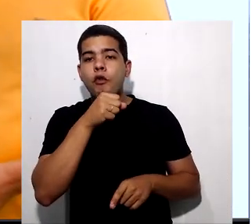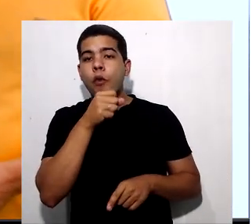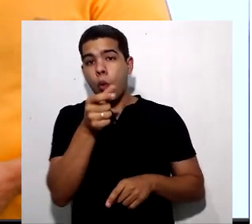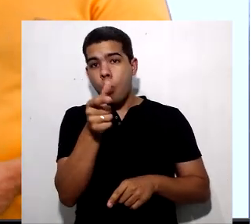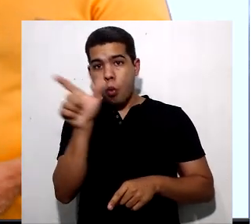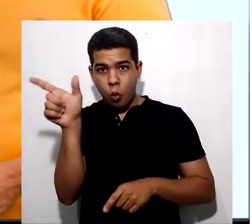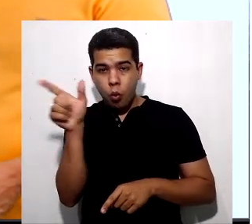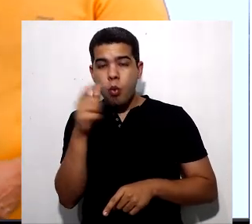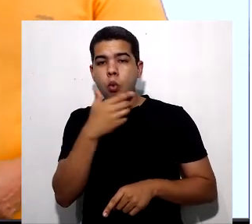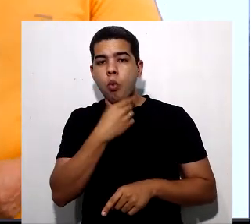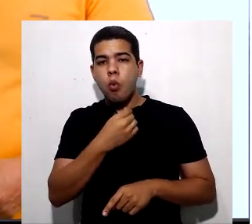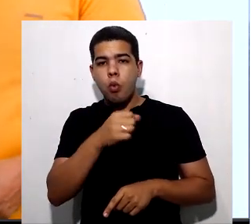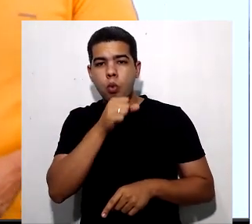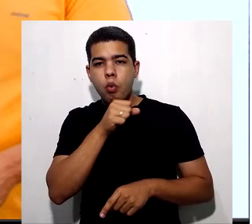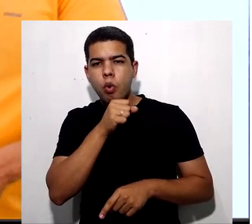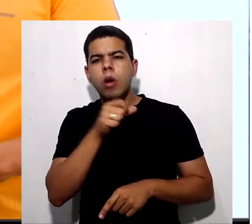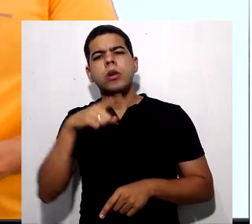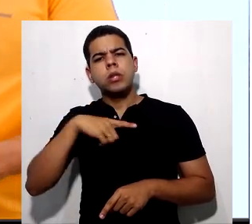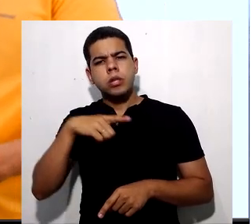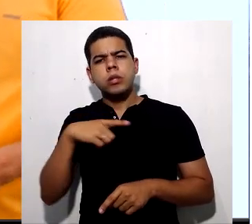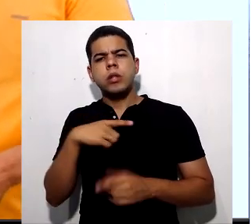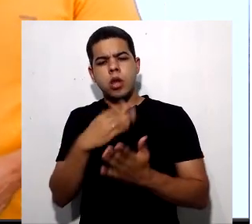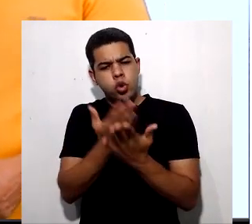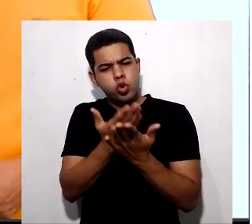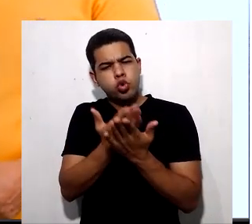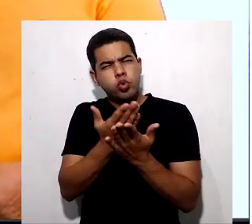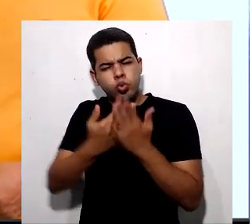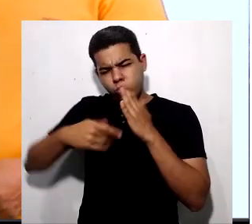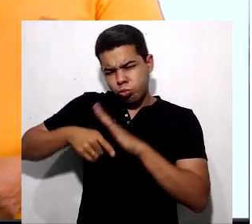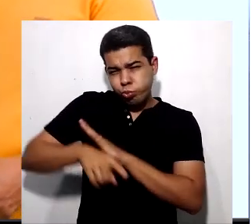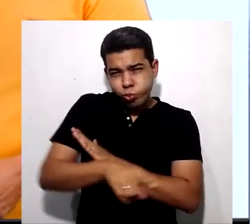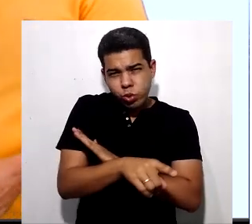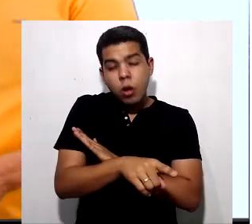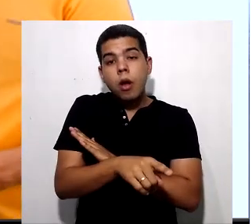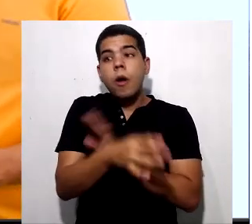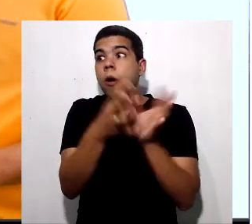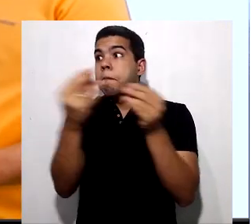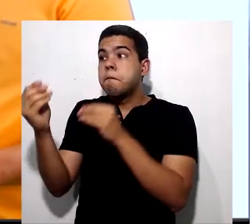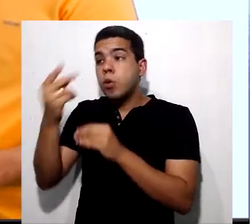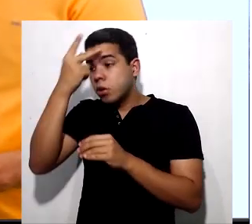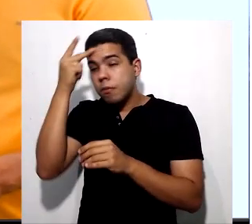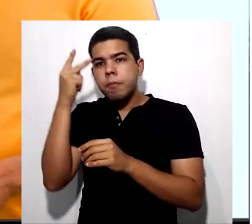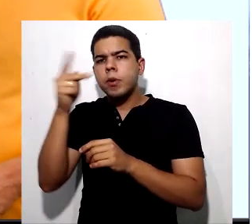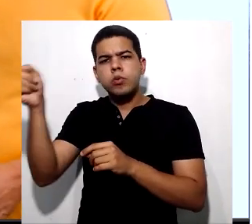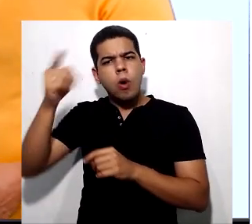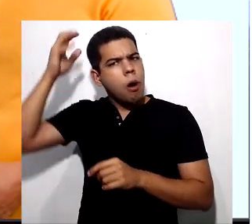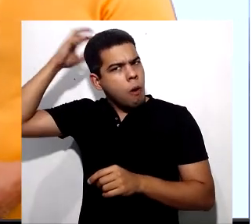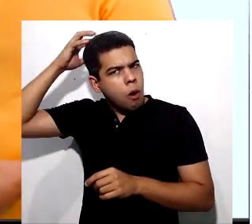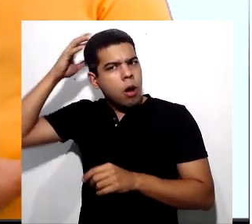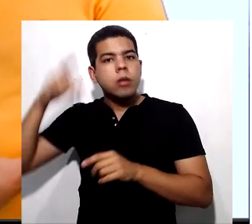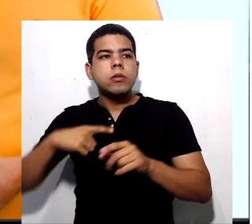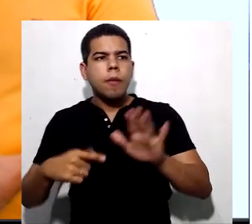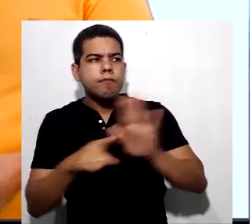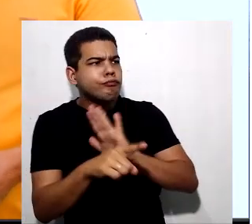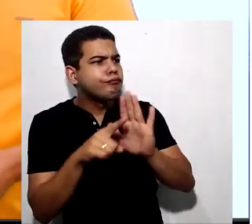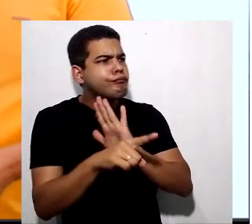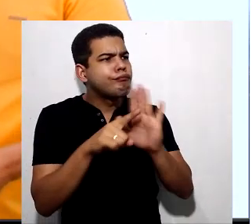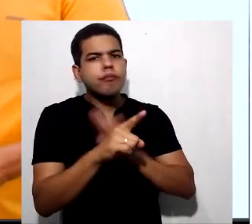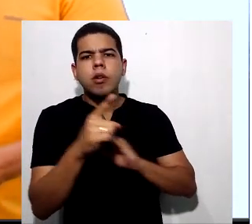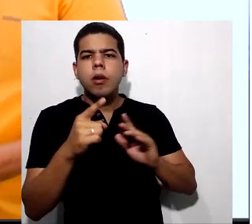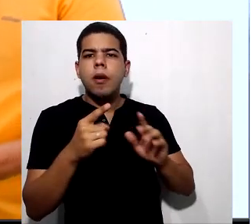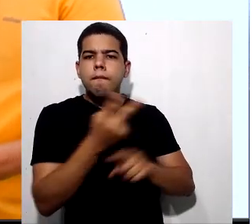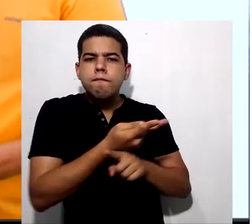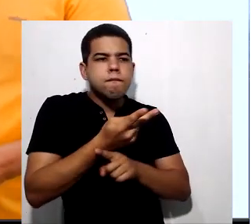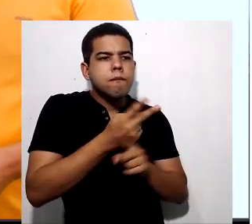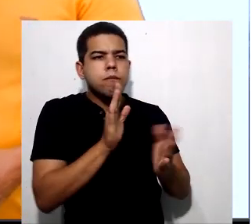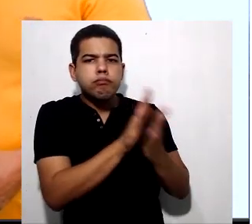estudioso da religião judaica. Muitos judeus ucranianos o procuravam. Então Clarice vem ao Brasil, fugida